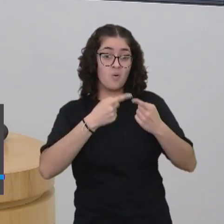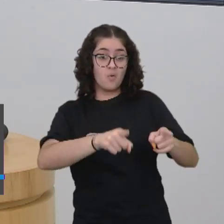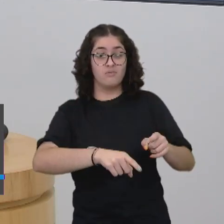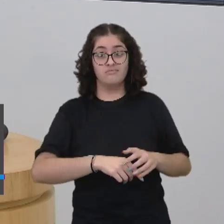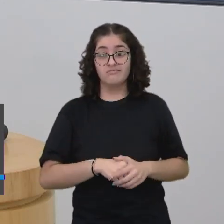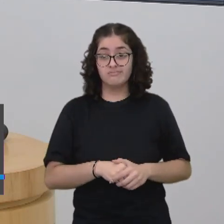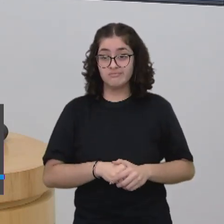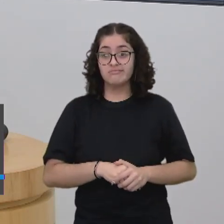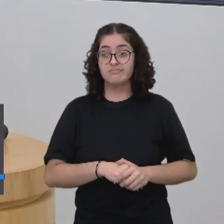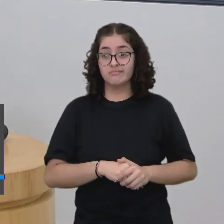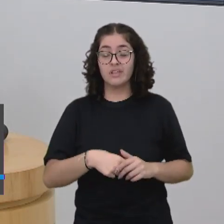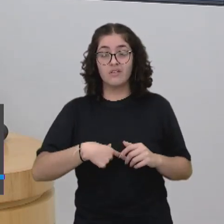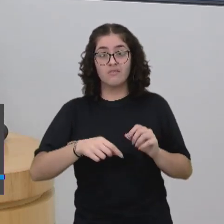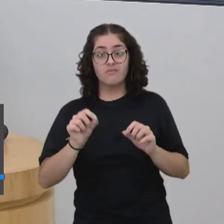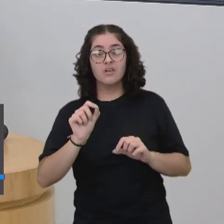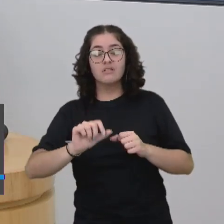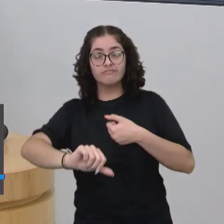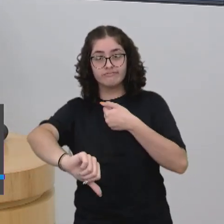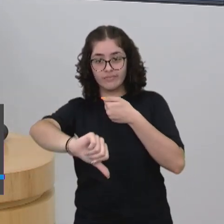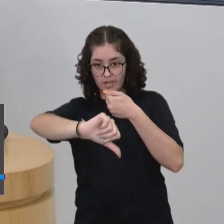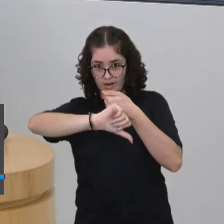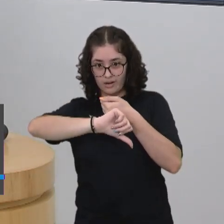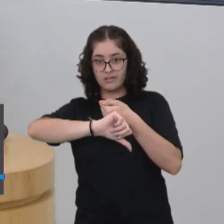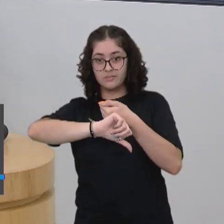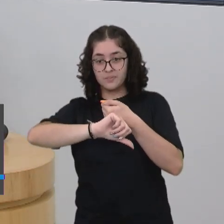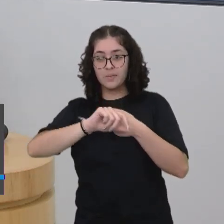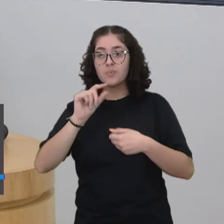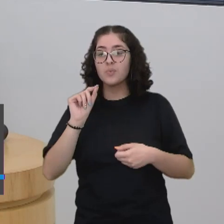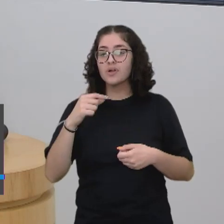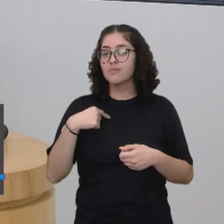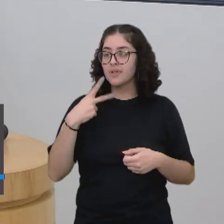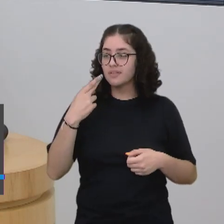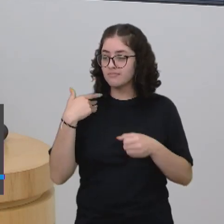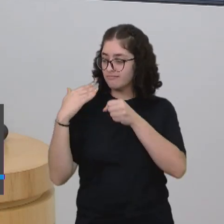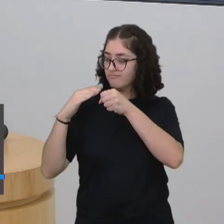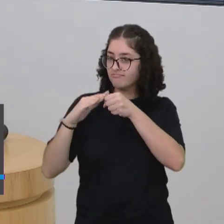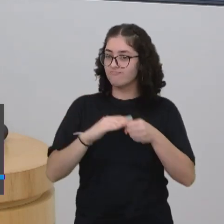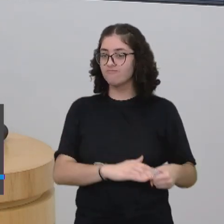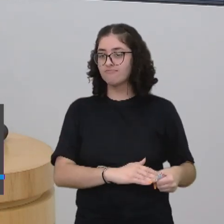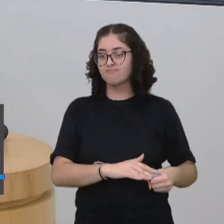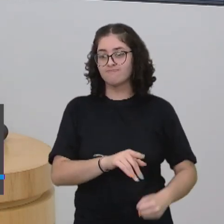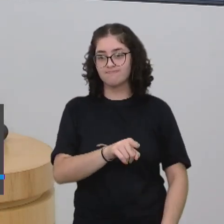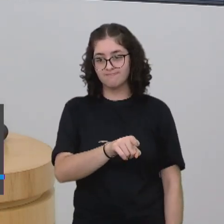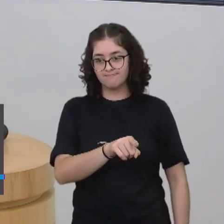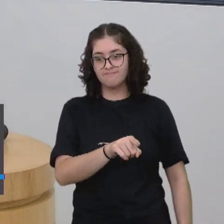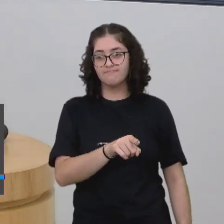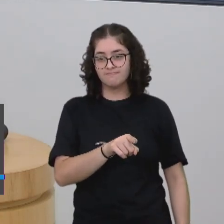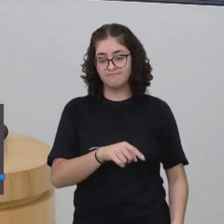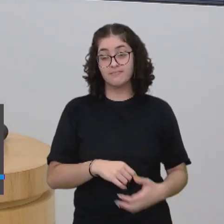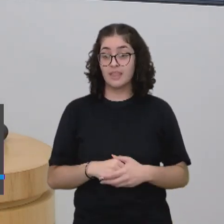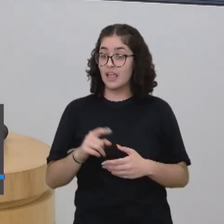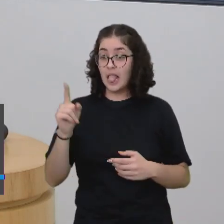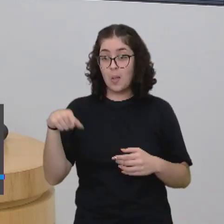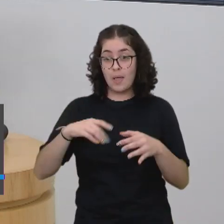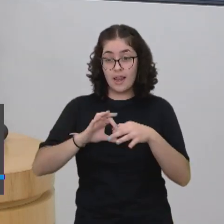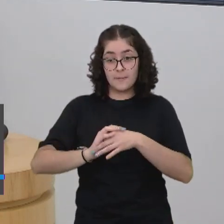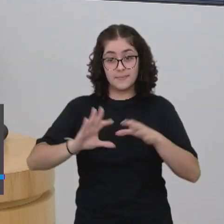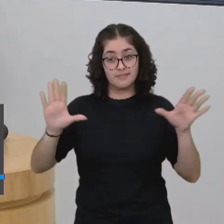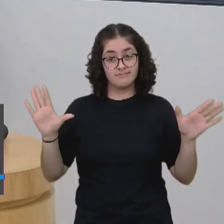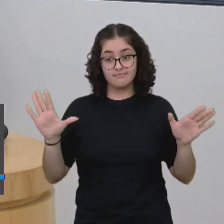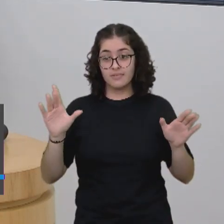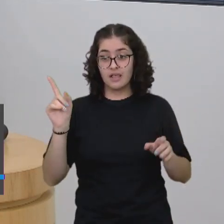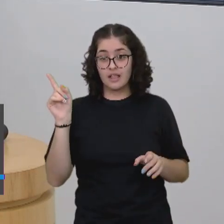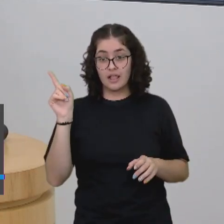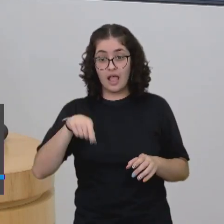Eu estou cometendo um ato de violência, eu estou diminuindo você, eu estou humilhando você. Isso não é liberdade de expressão, isso